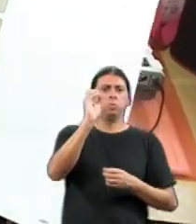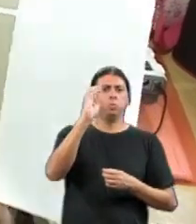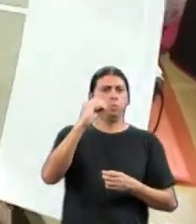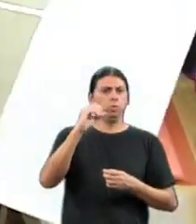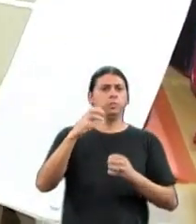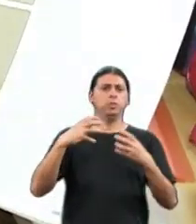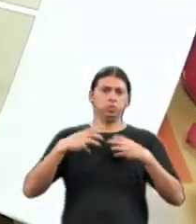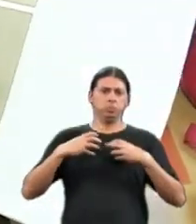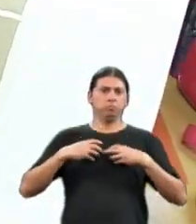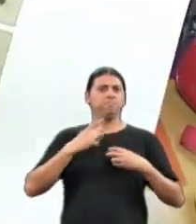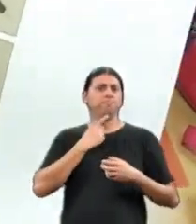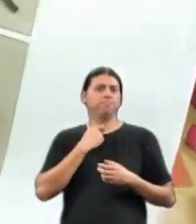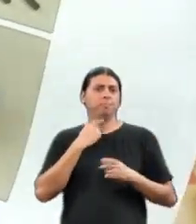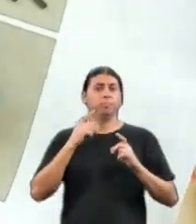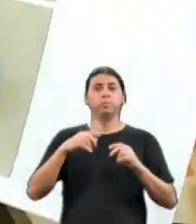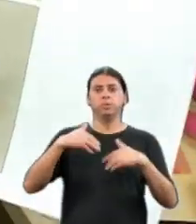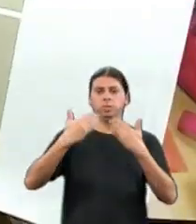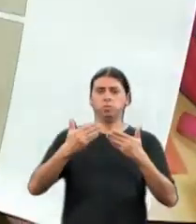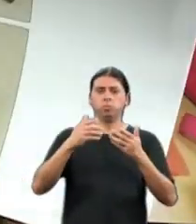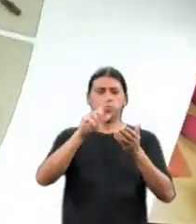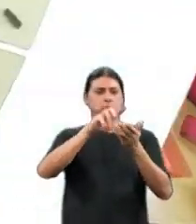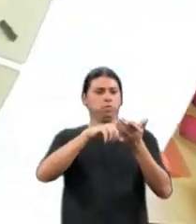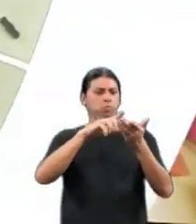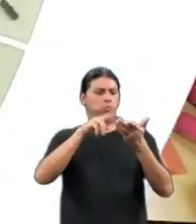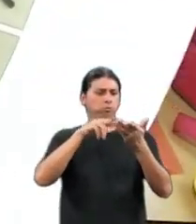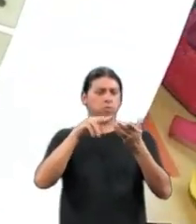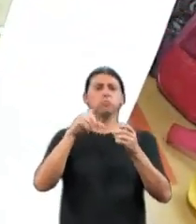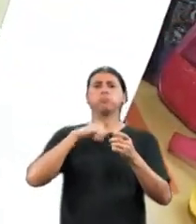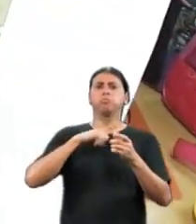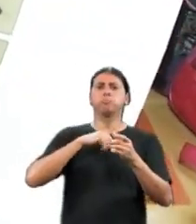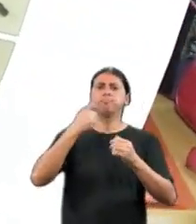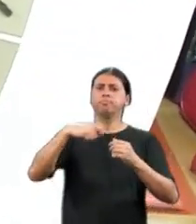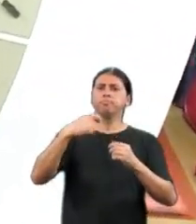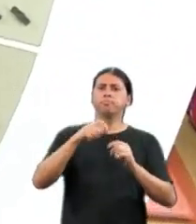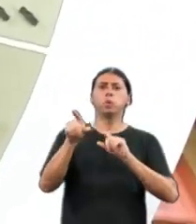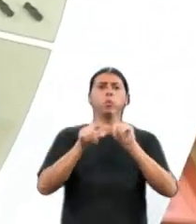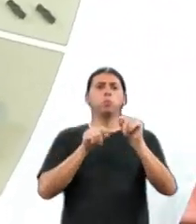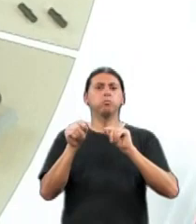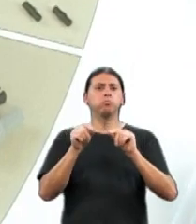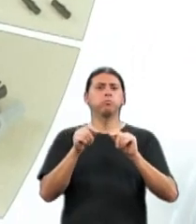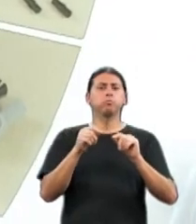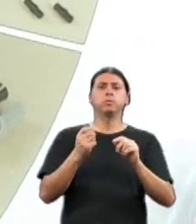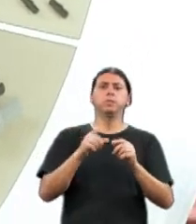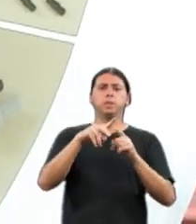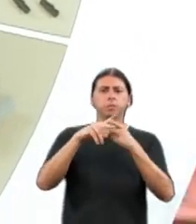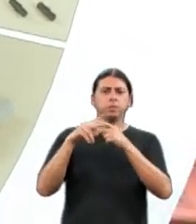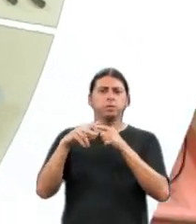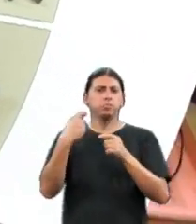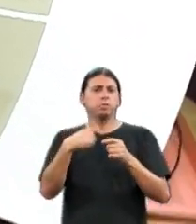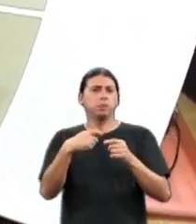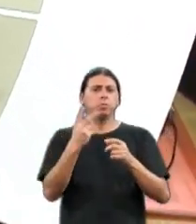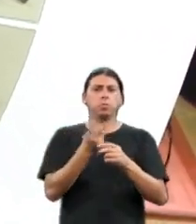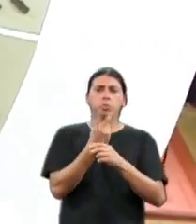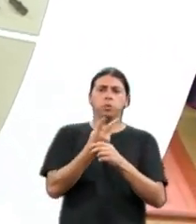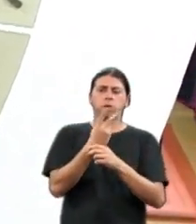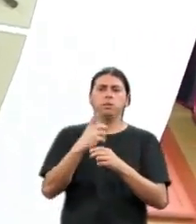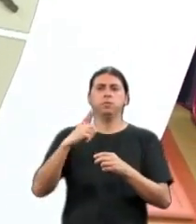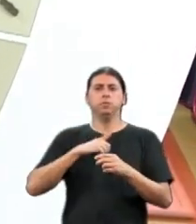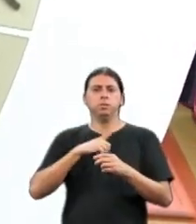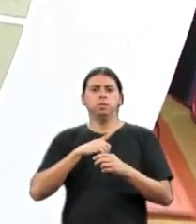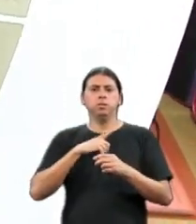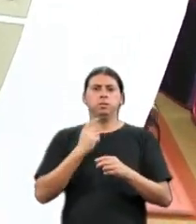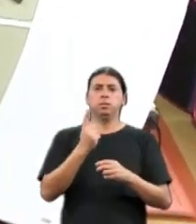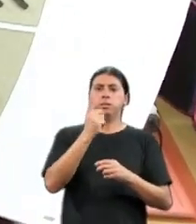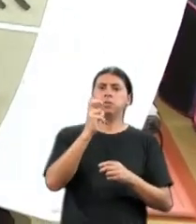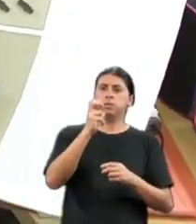gente gostaria. Então nesse manual eles tinham de repente que escolher. Entre todas as peças, eles tinham que procurar as peças que tinham